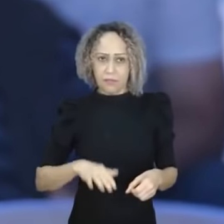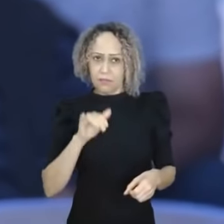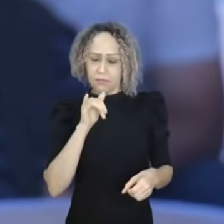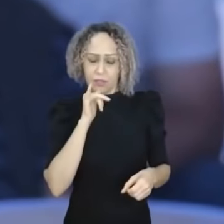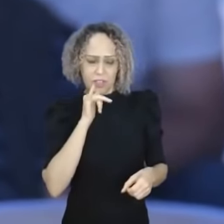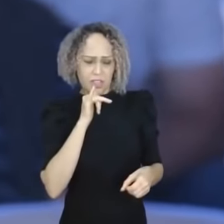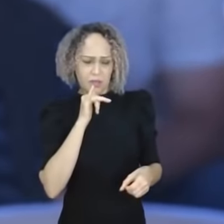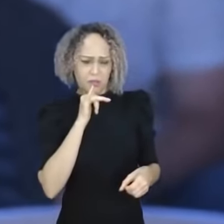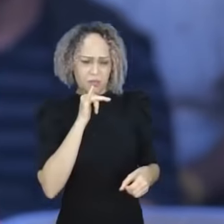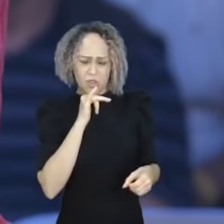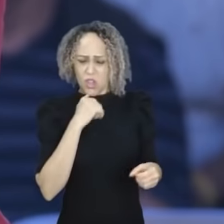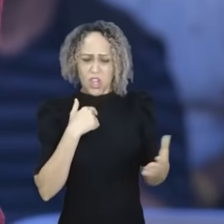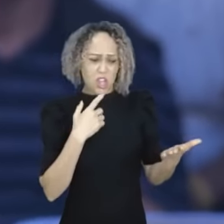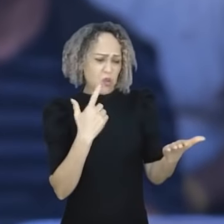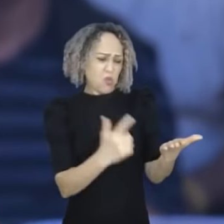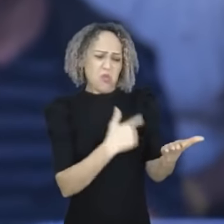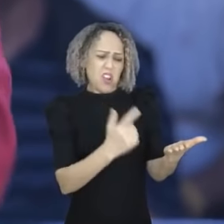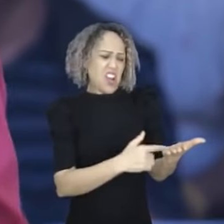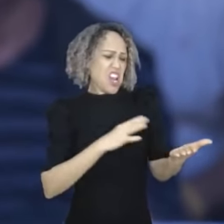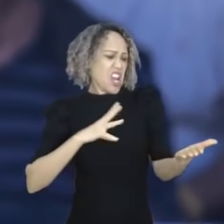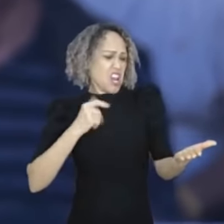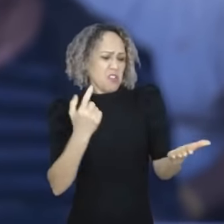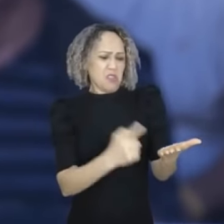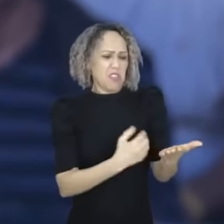leram. Não li.